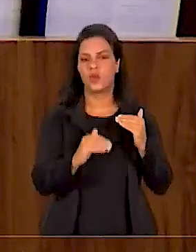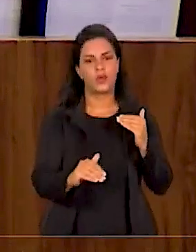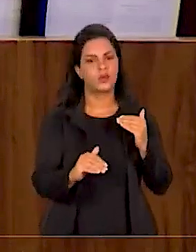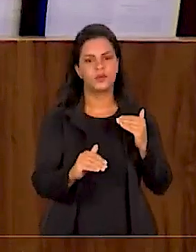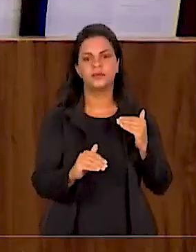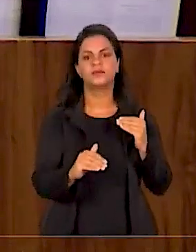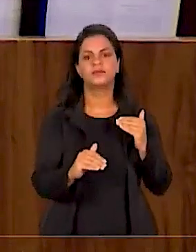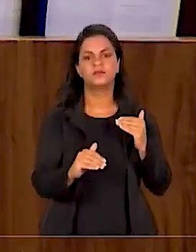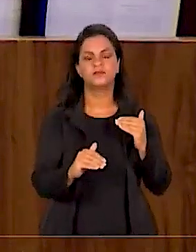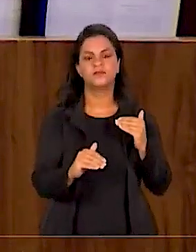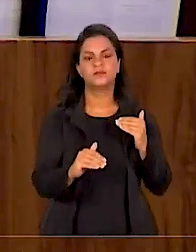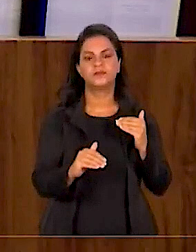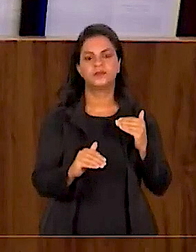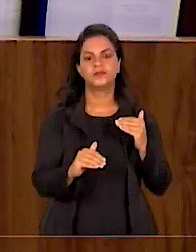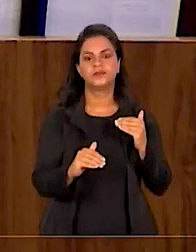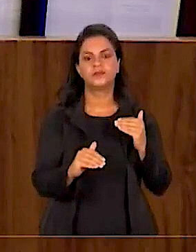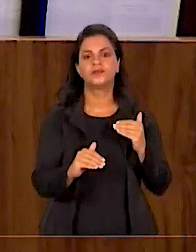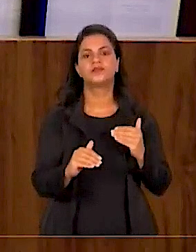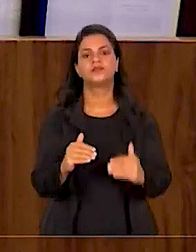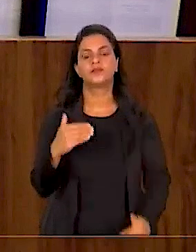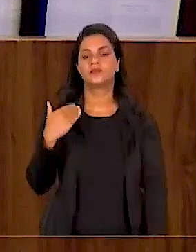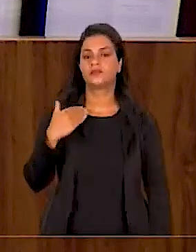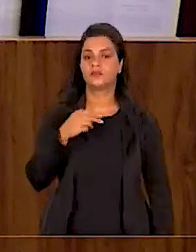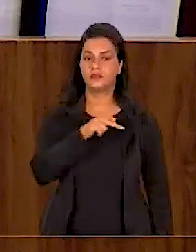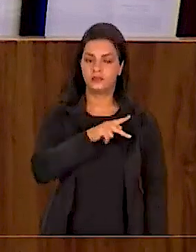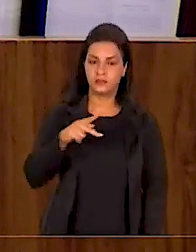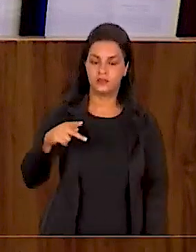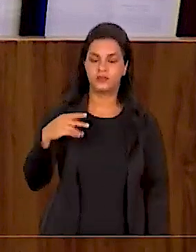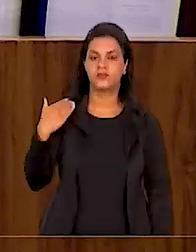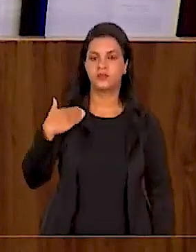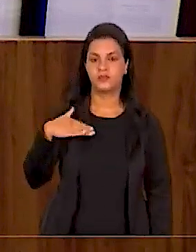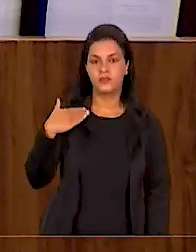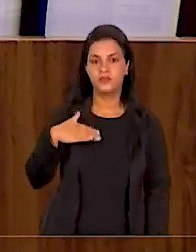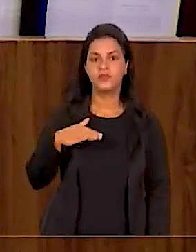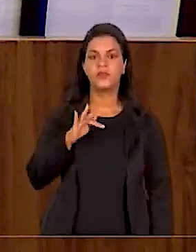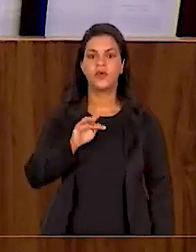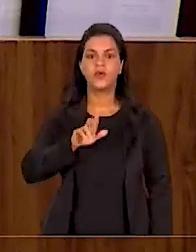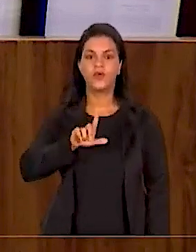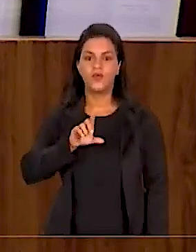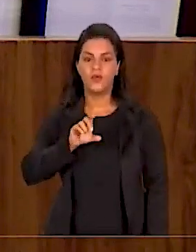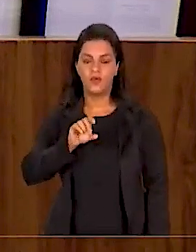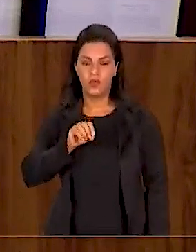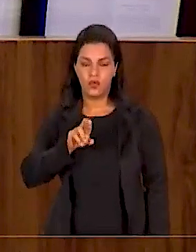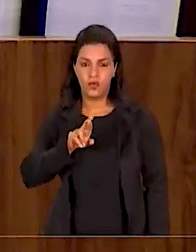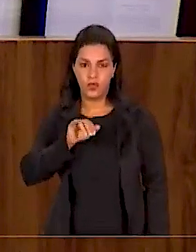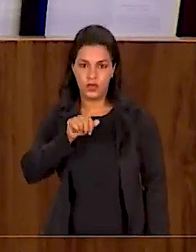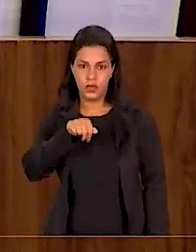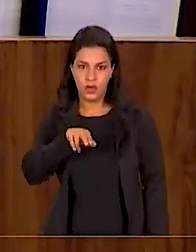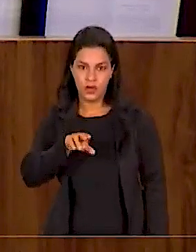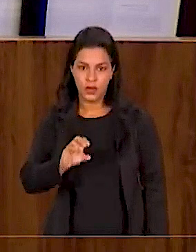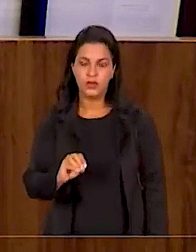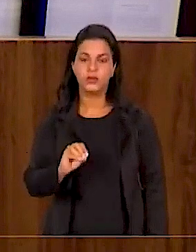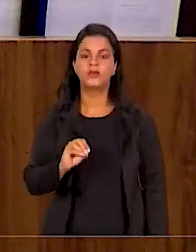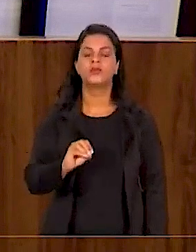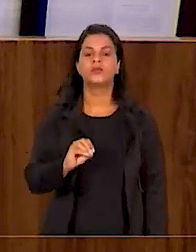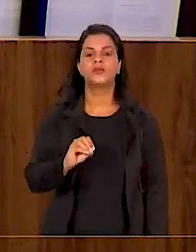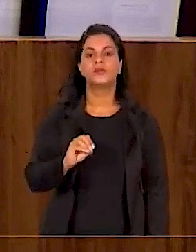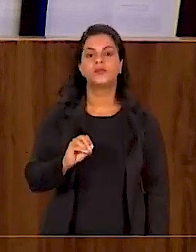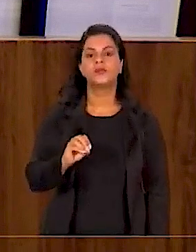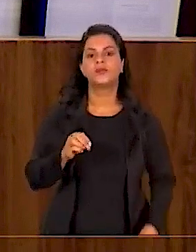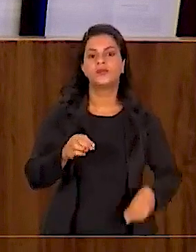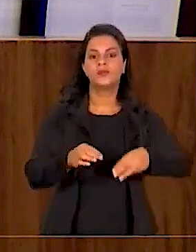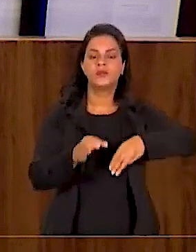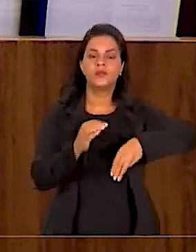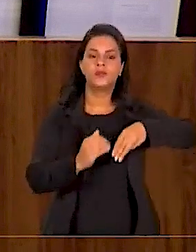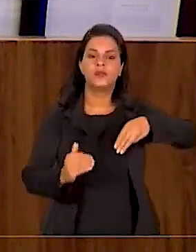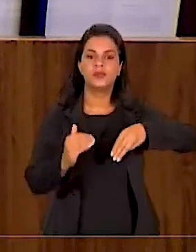onde candidatos como Fulano do Posto ou Ciclana da Farmácia são frequentes. Apesar da permissão para nomes de urna com